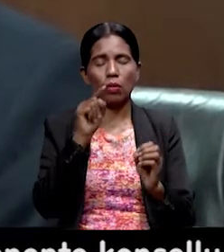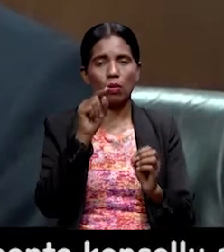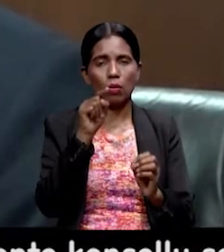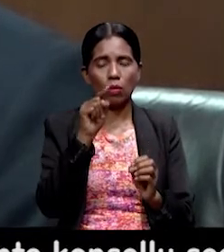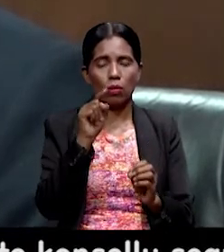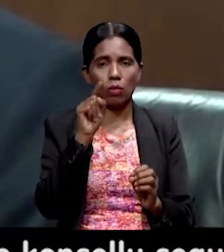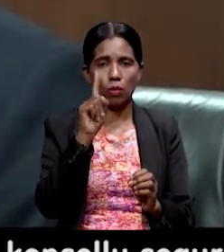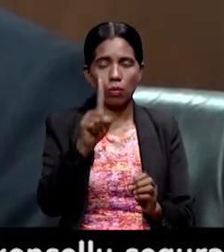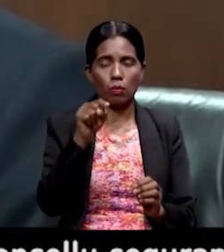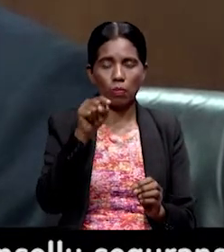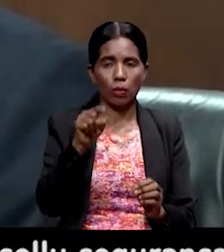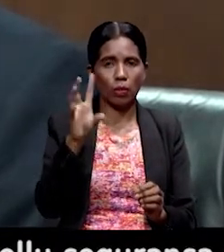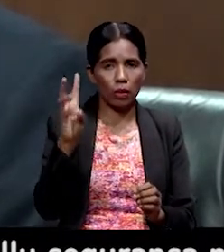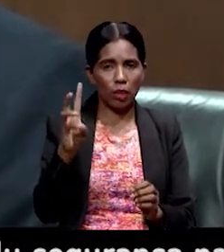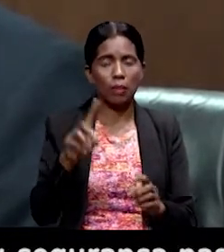1.9.